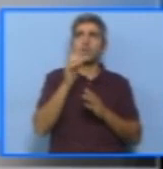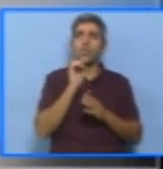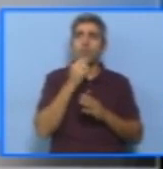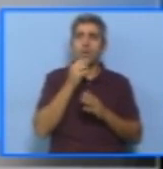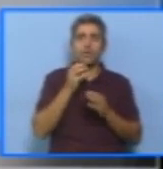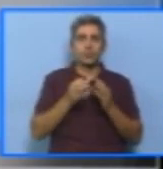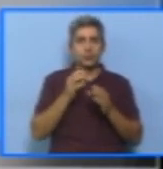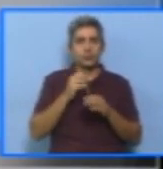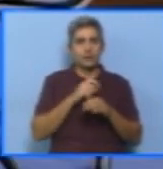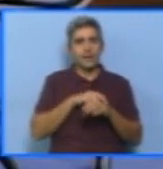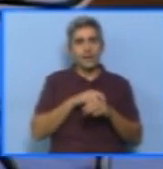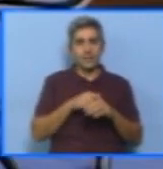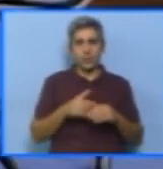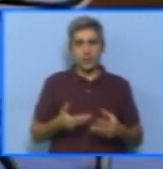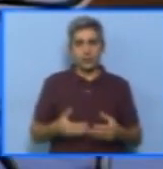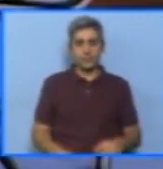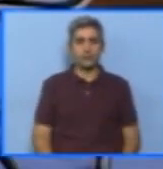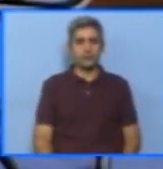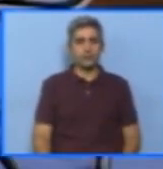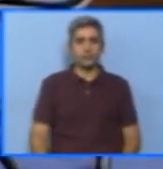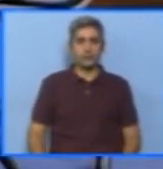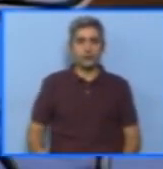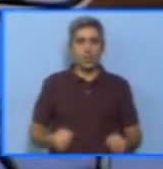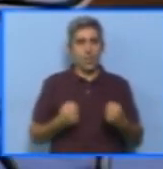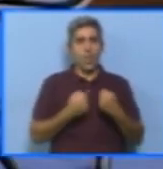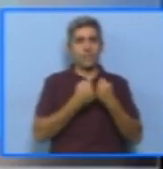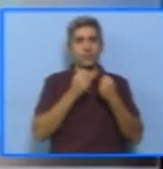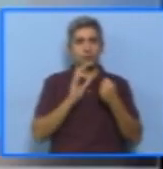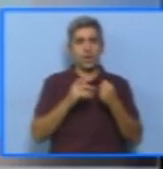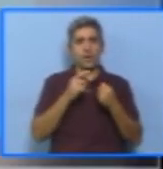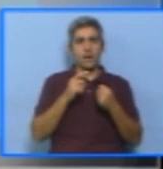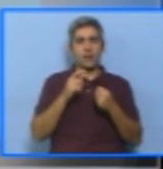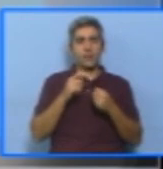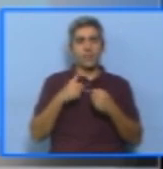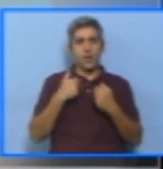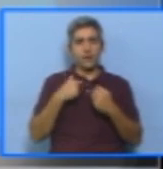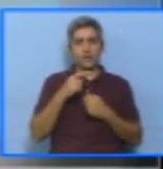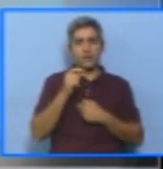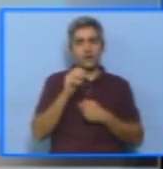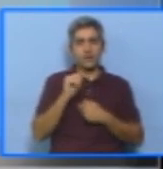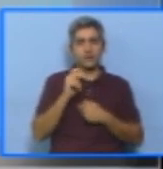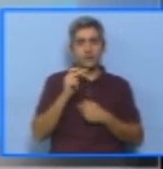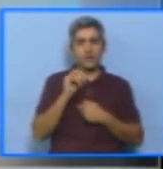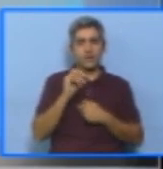da justiça temporal. E isso é um confronto que já o próprio profeta Isaías sentiu.